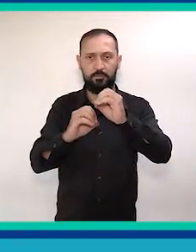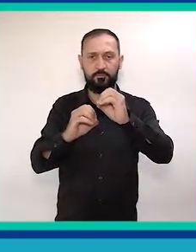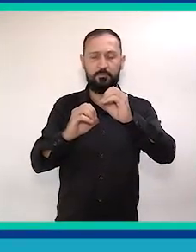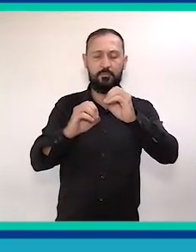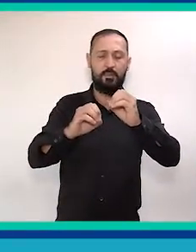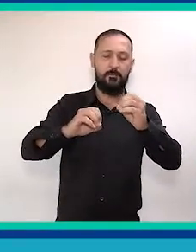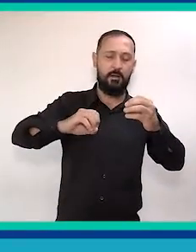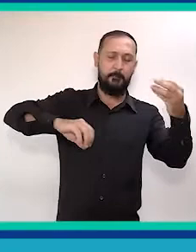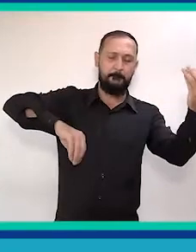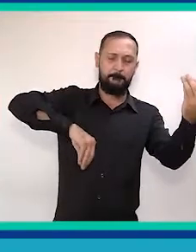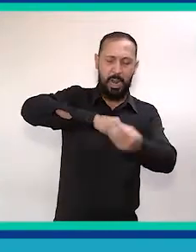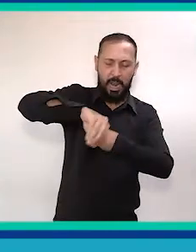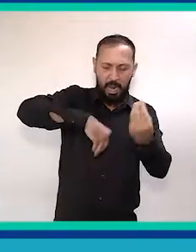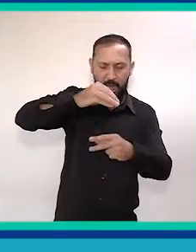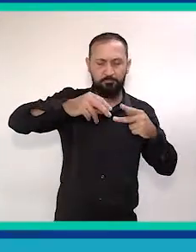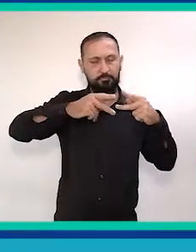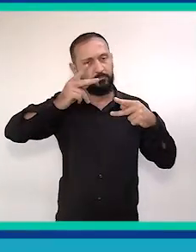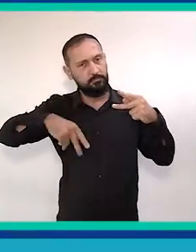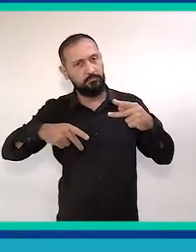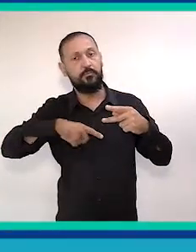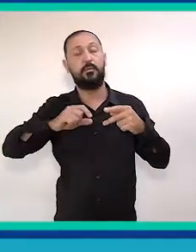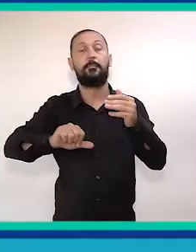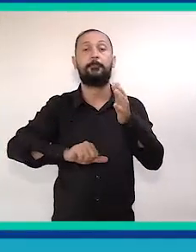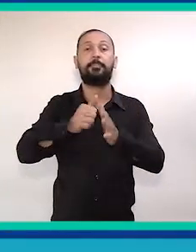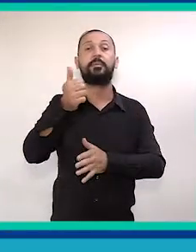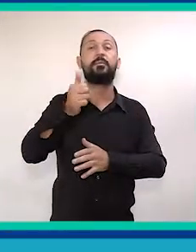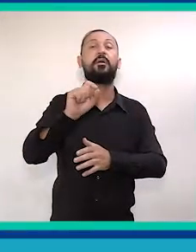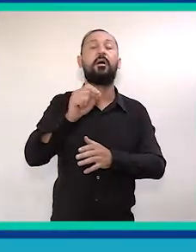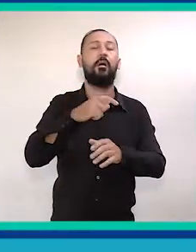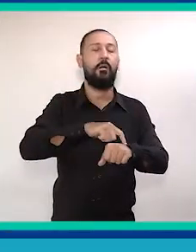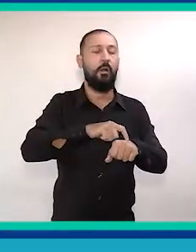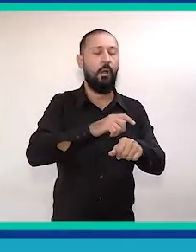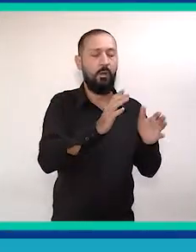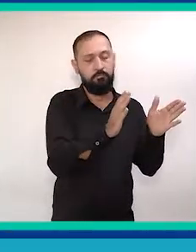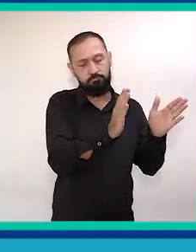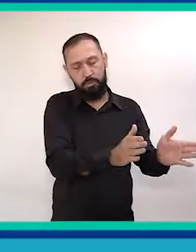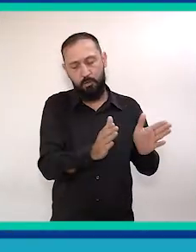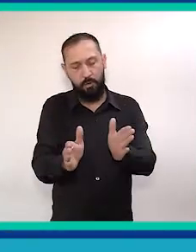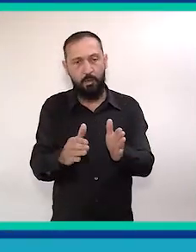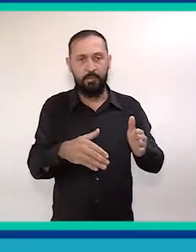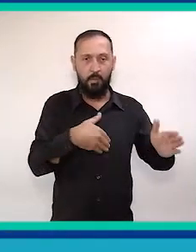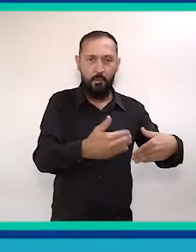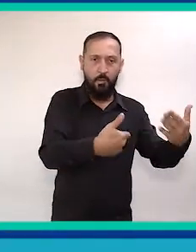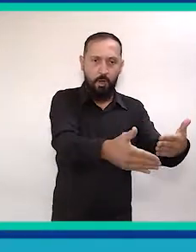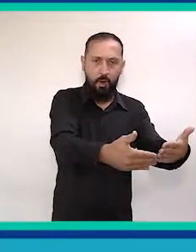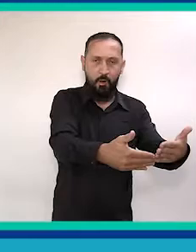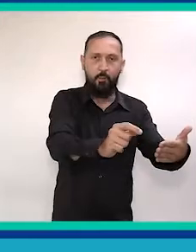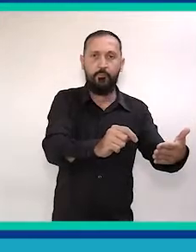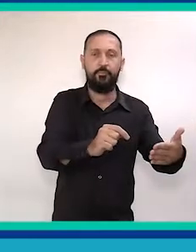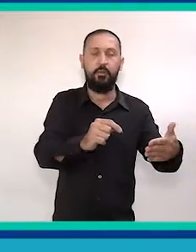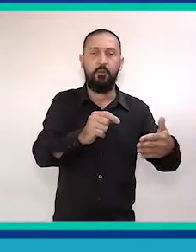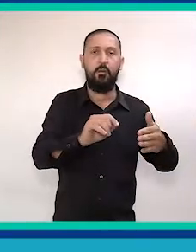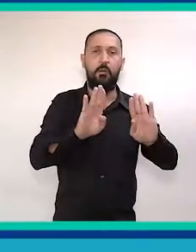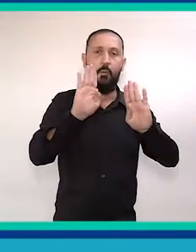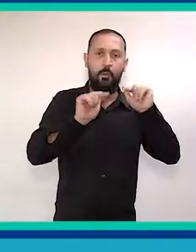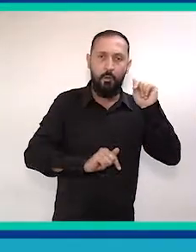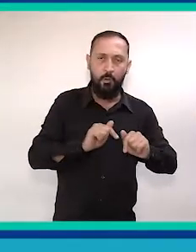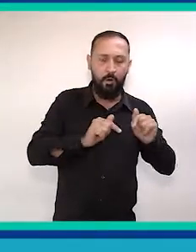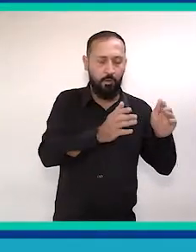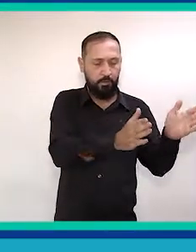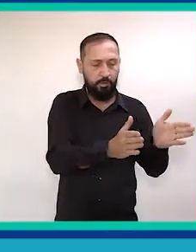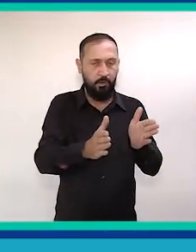molécula dentro desse mix de proteínas, a gente precisa passar por vários processos